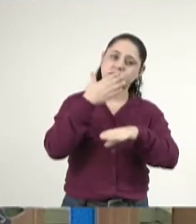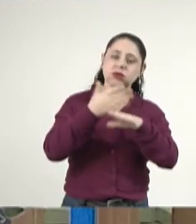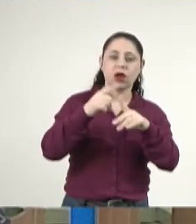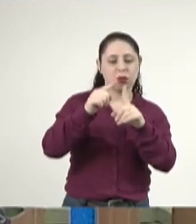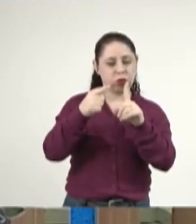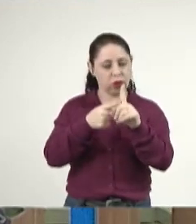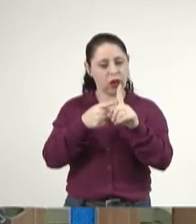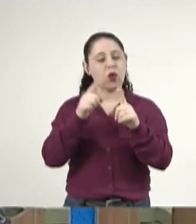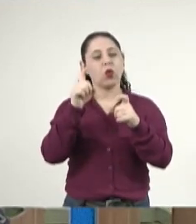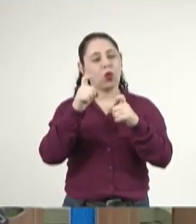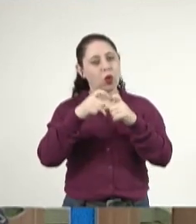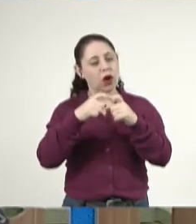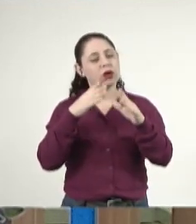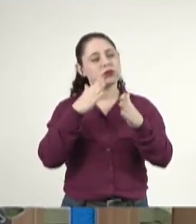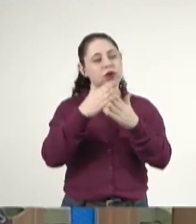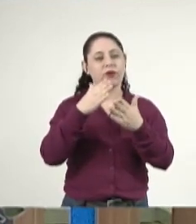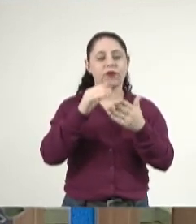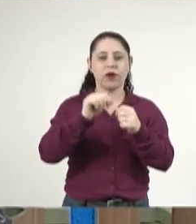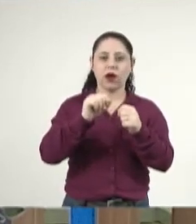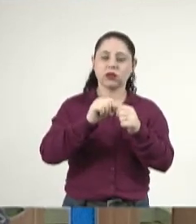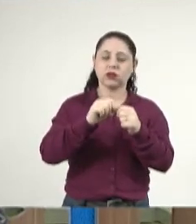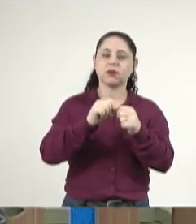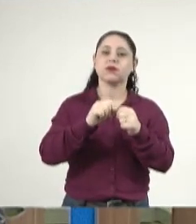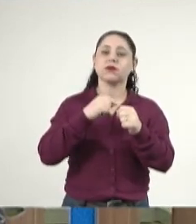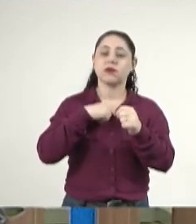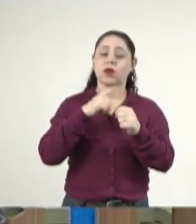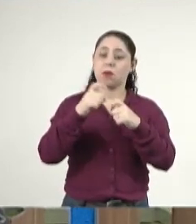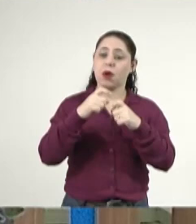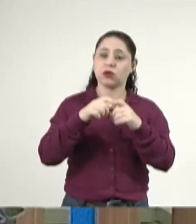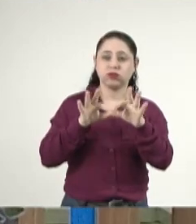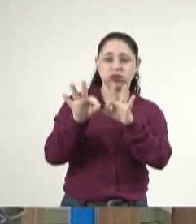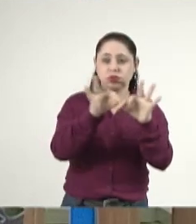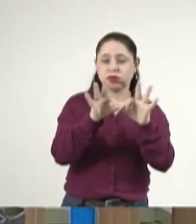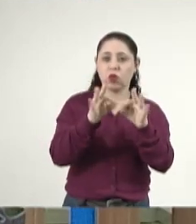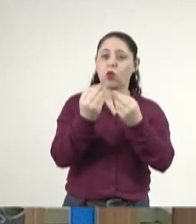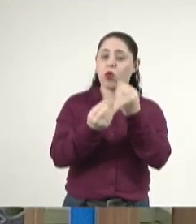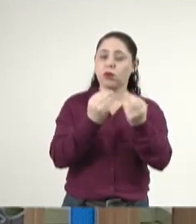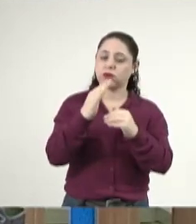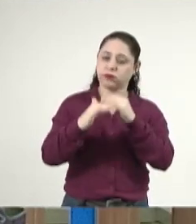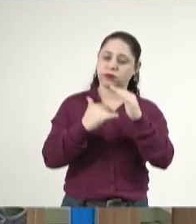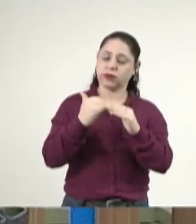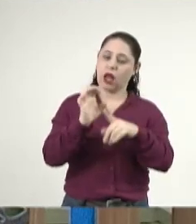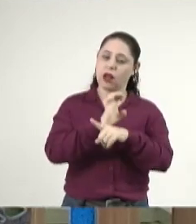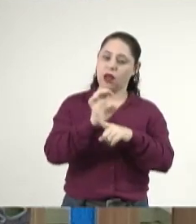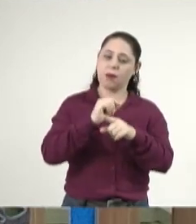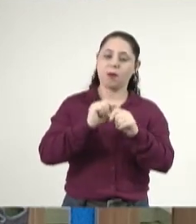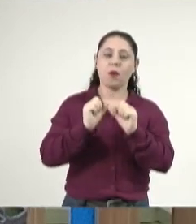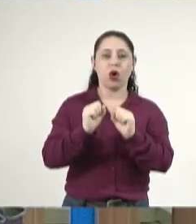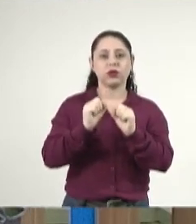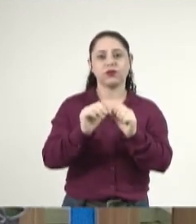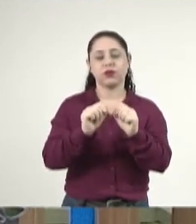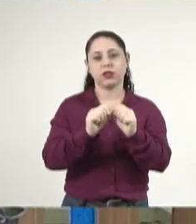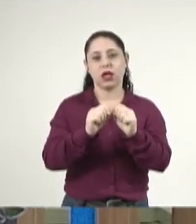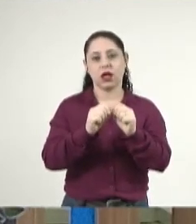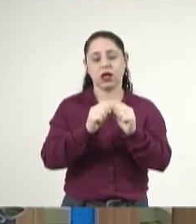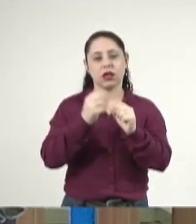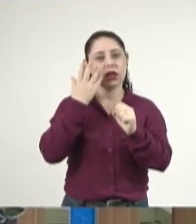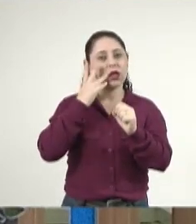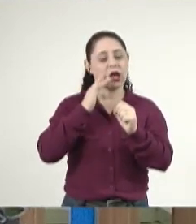essa situação previamente, que inclusive a equipe médica consiga bolar estratégias, desenvolver estratégias para que essa